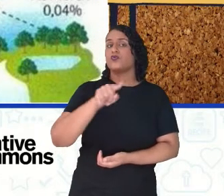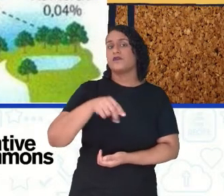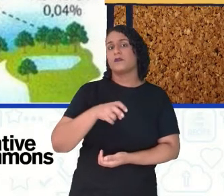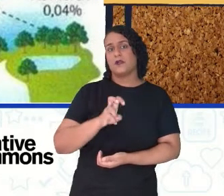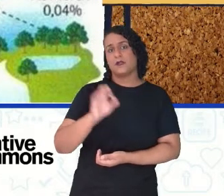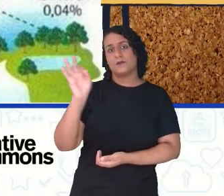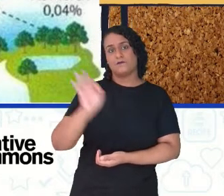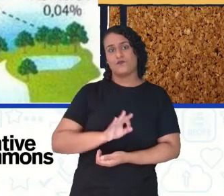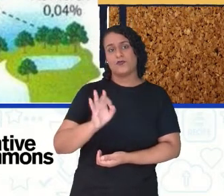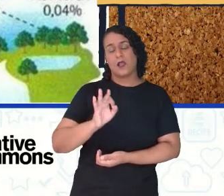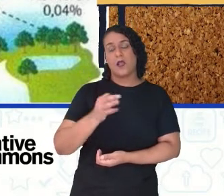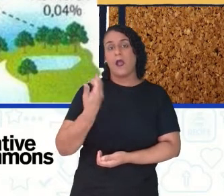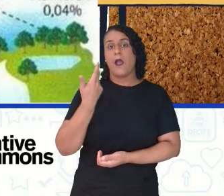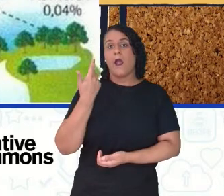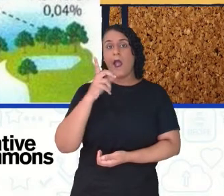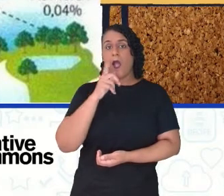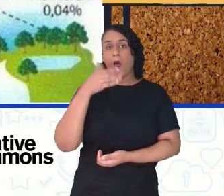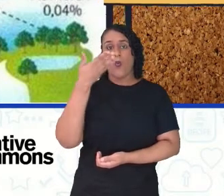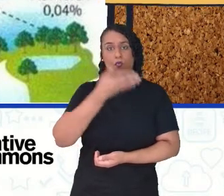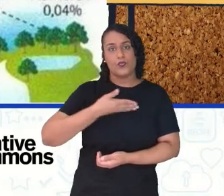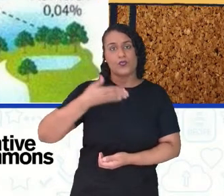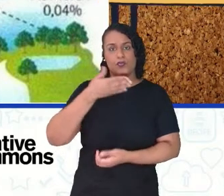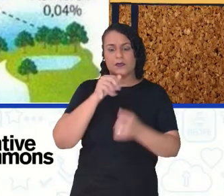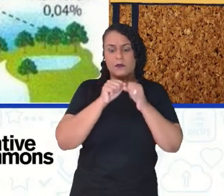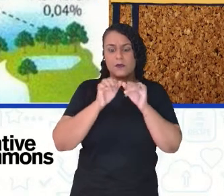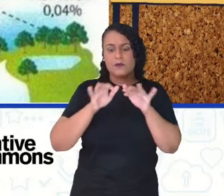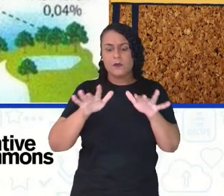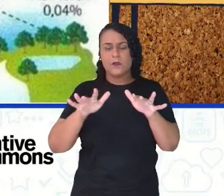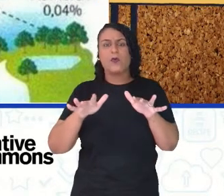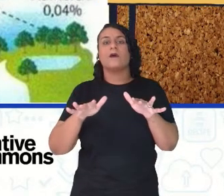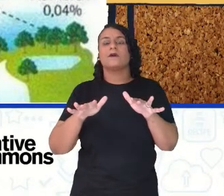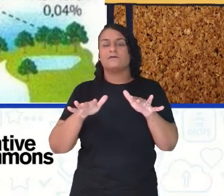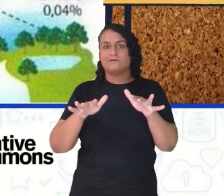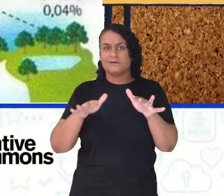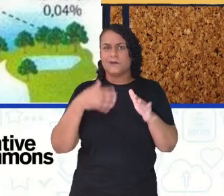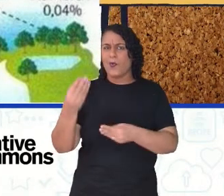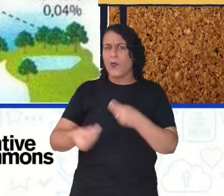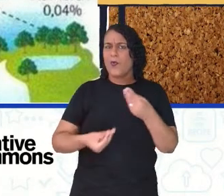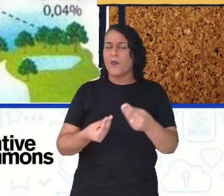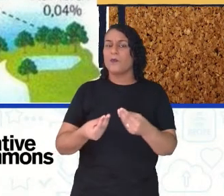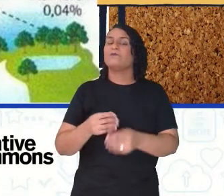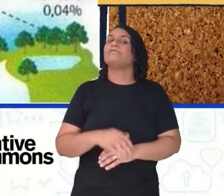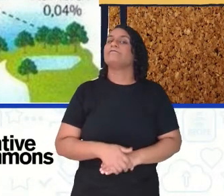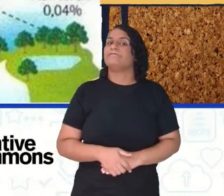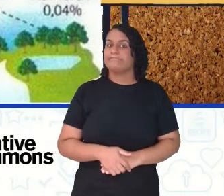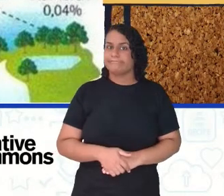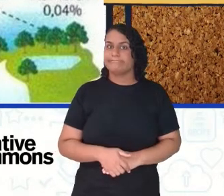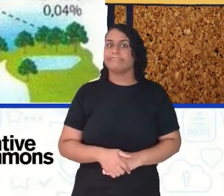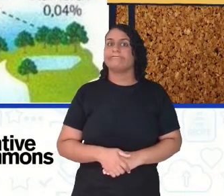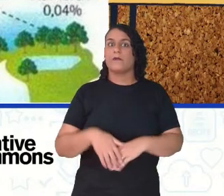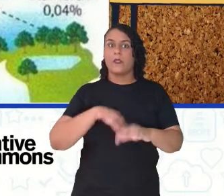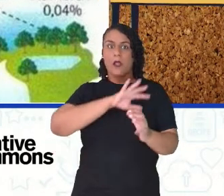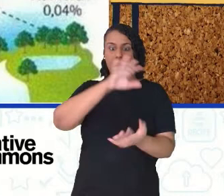de água doce. E essa água doce, ela está distribuída. Veja, nas calotas polares,